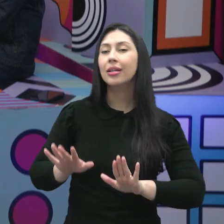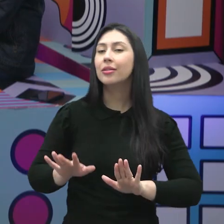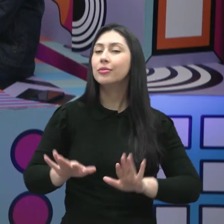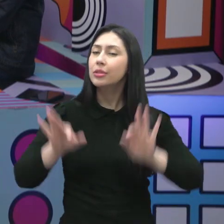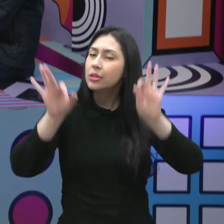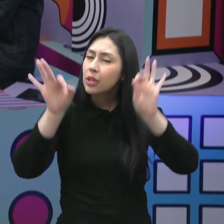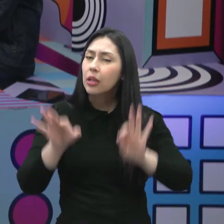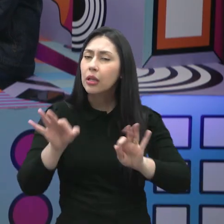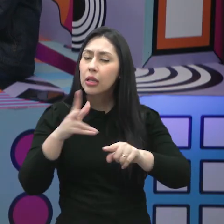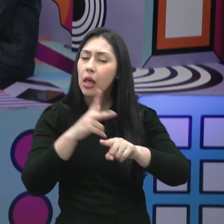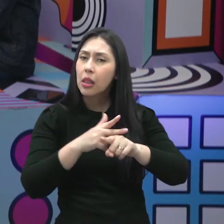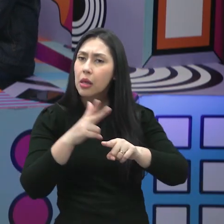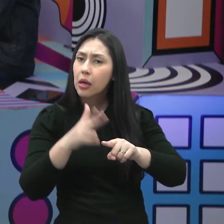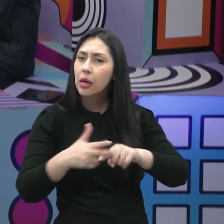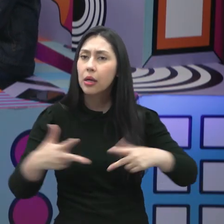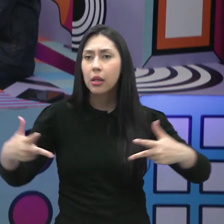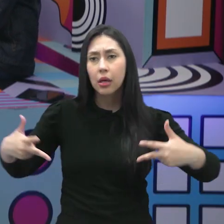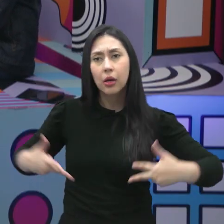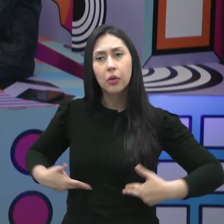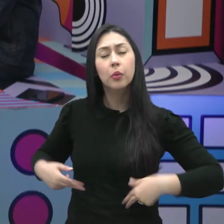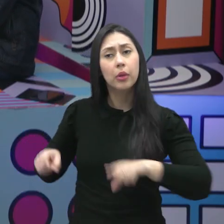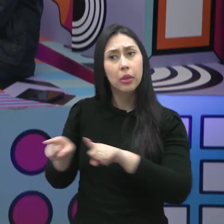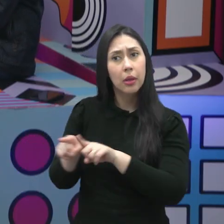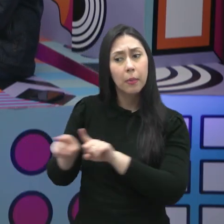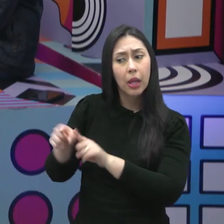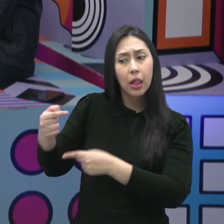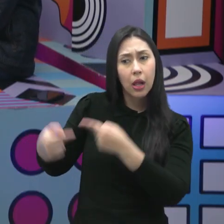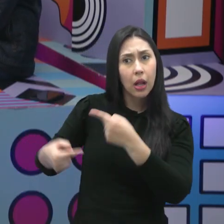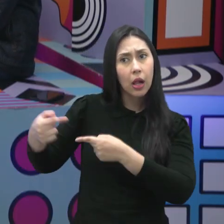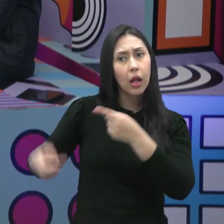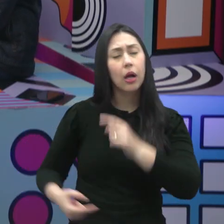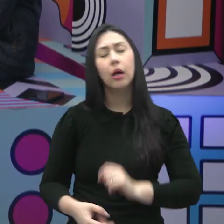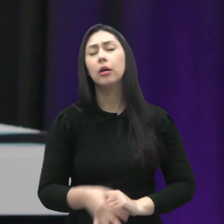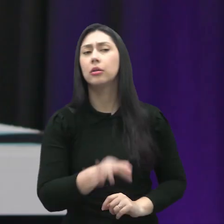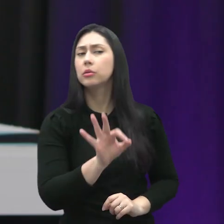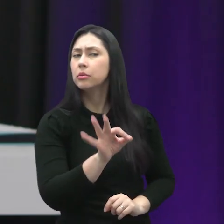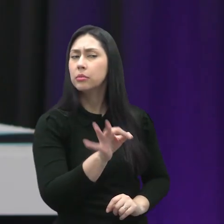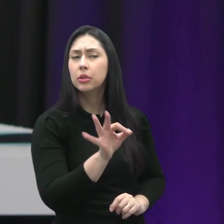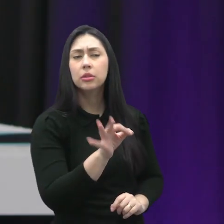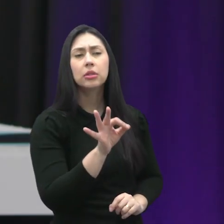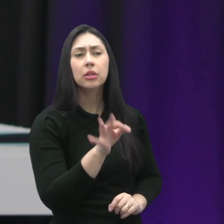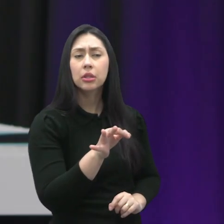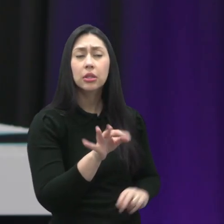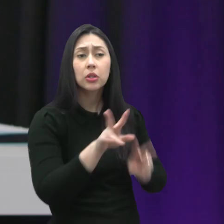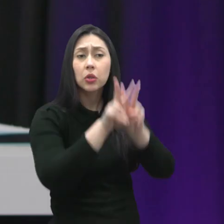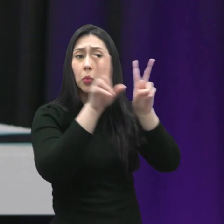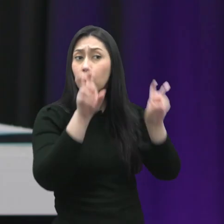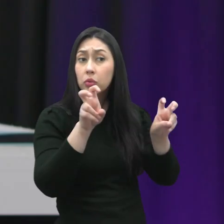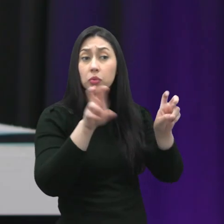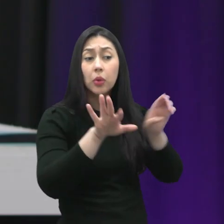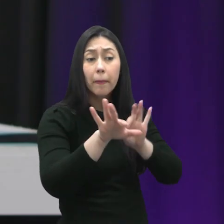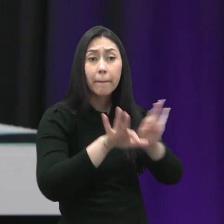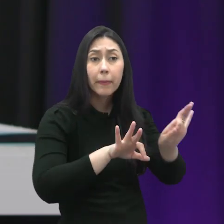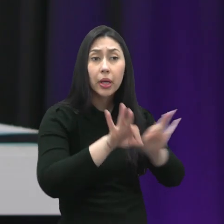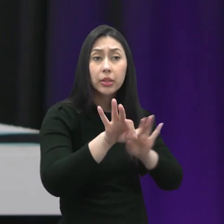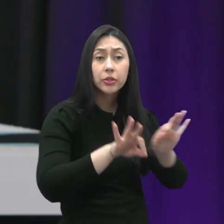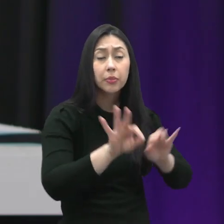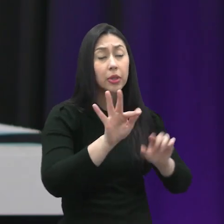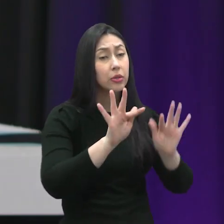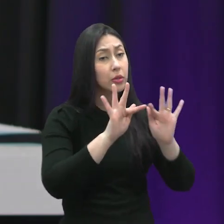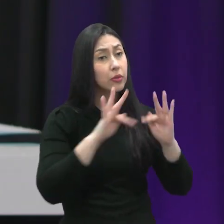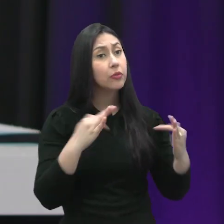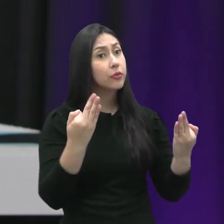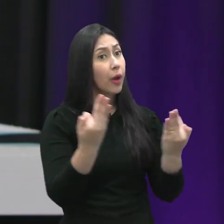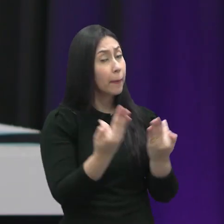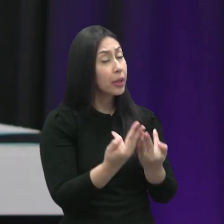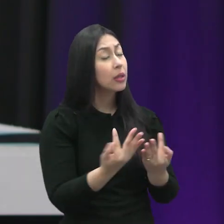vasectomia, laqueadura não seria diferente, né? Não, com certeza. Quando a gente pensa nesses dois procedimentos, a gente está falando de planejamento familiar, né? E ter